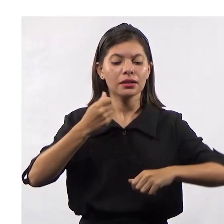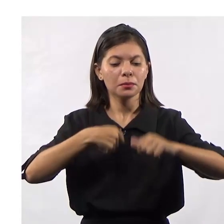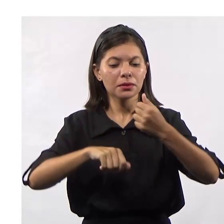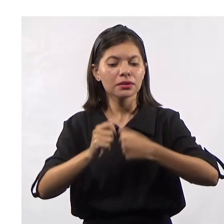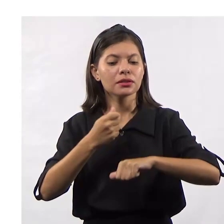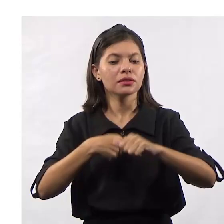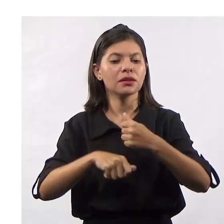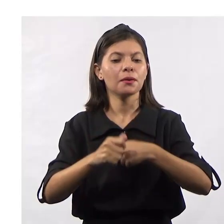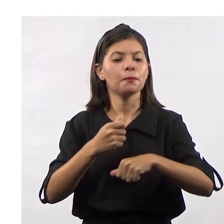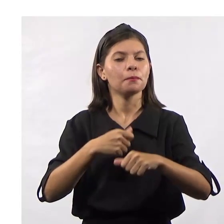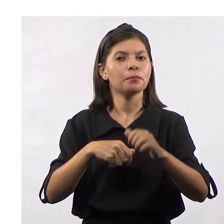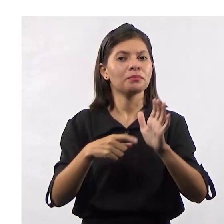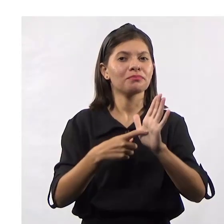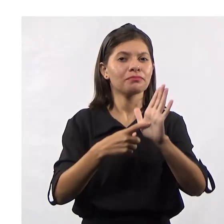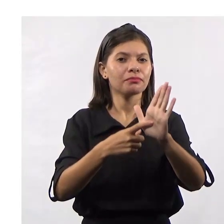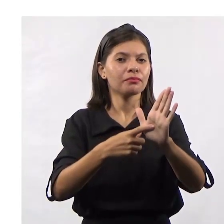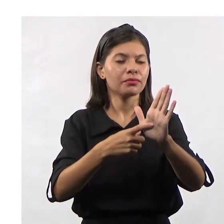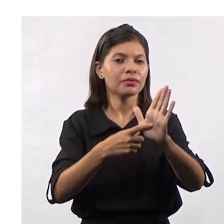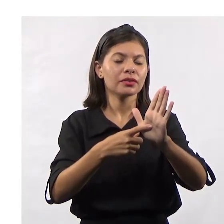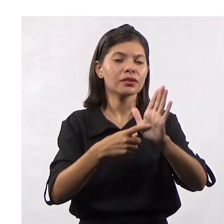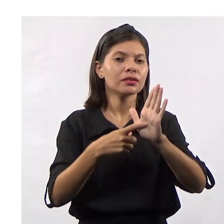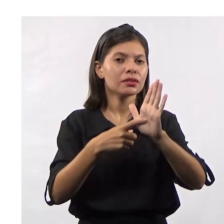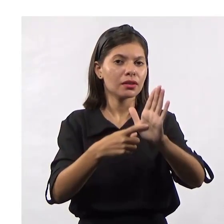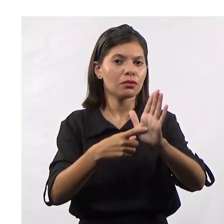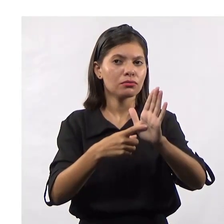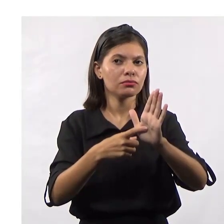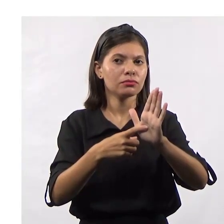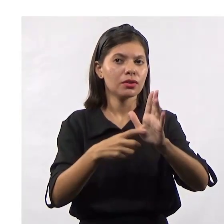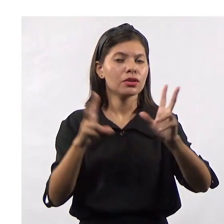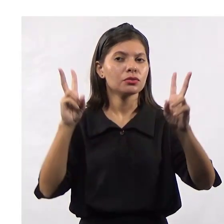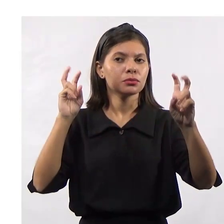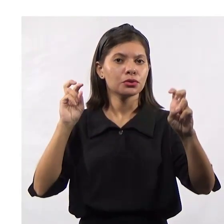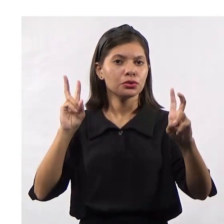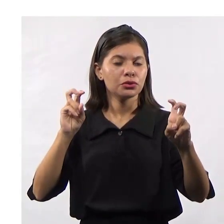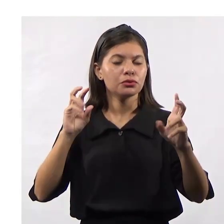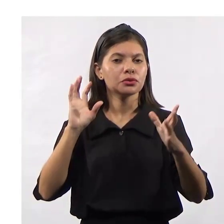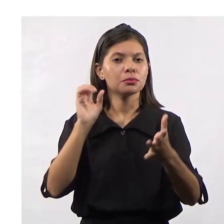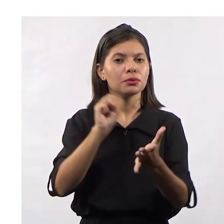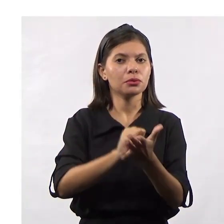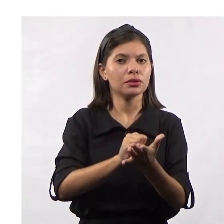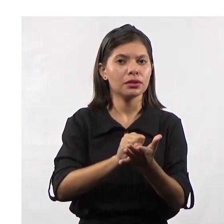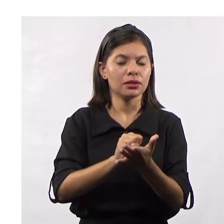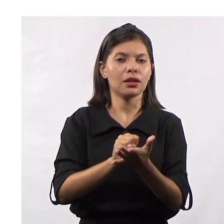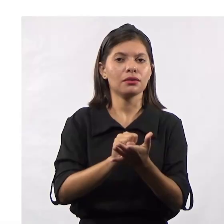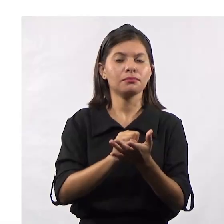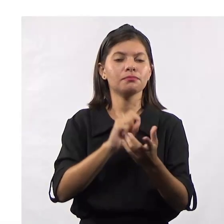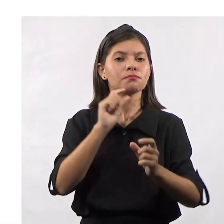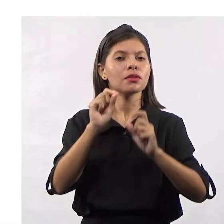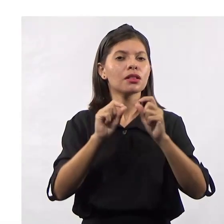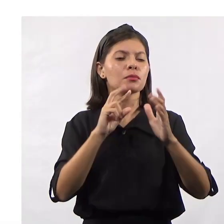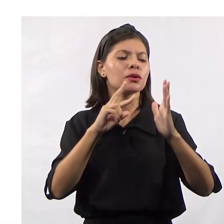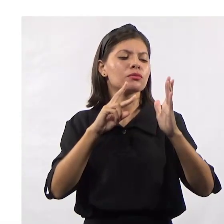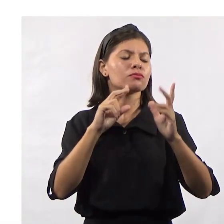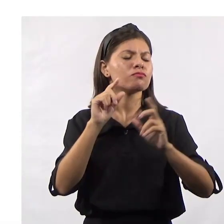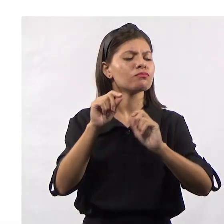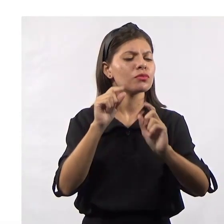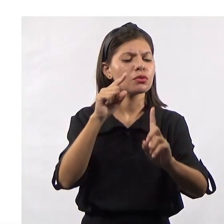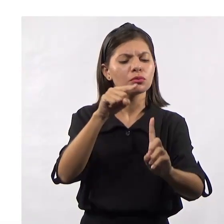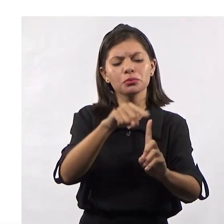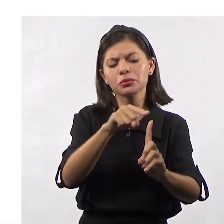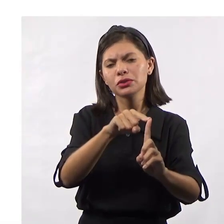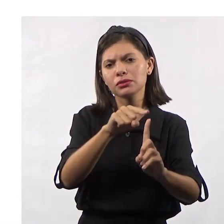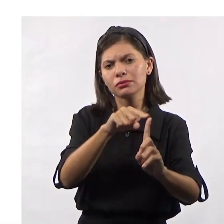administração tem que formular uma exposição de motivos para a contratação, além de definir o objeto,